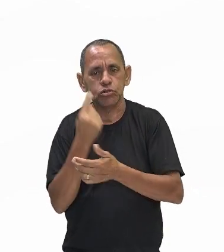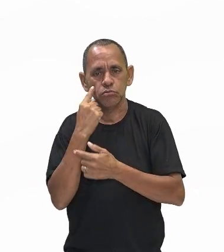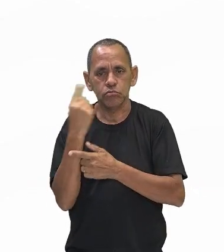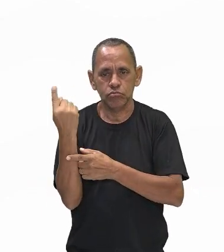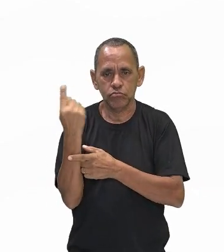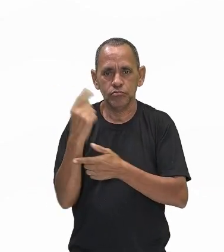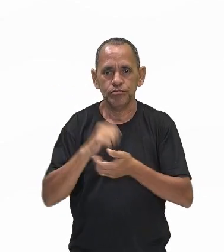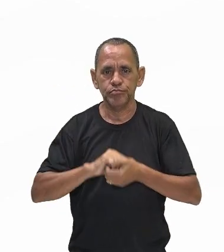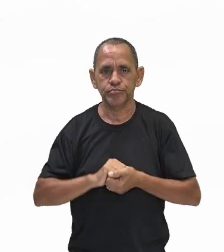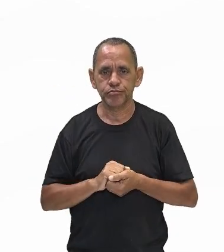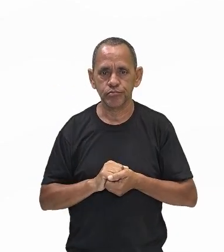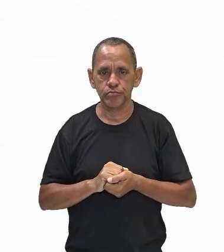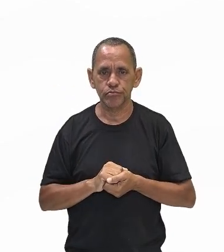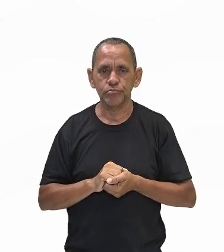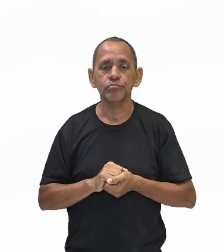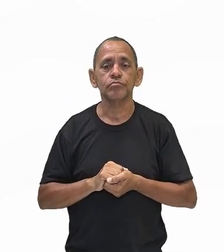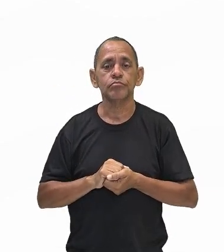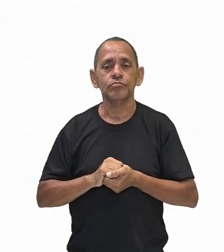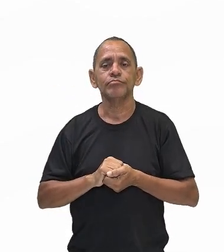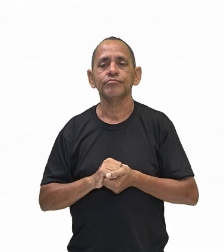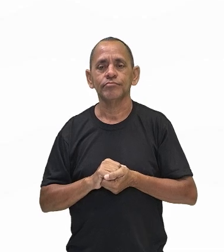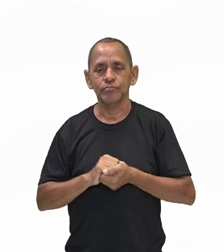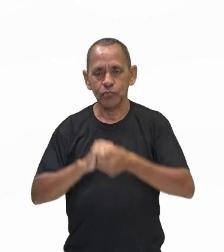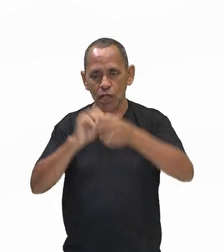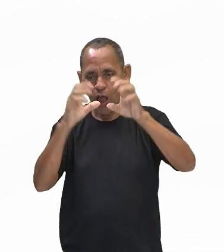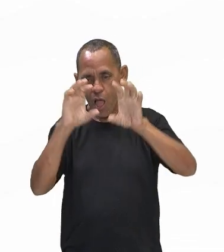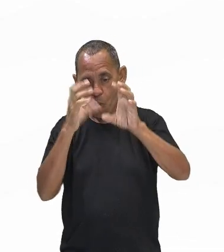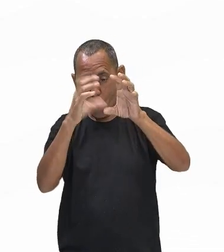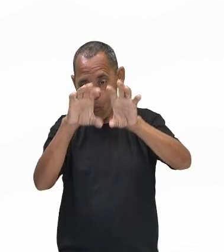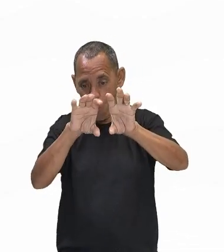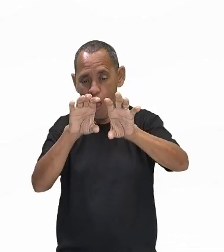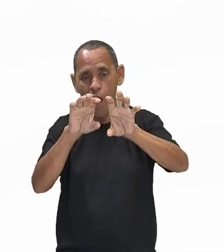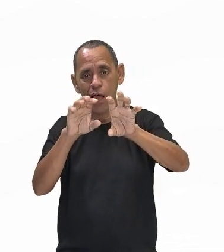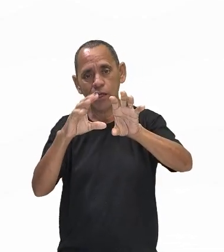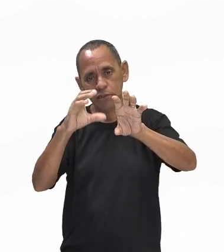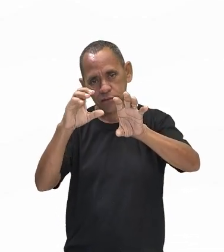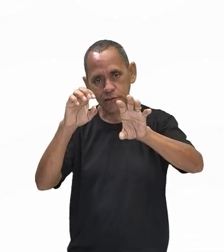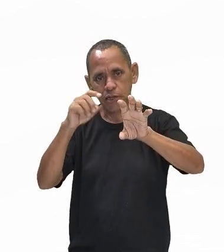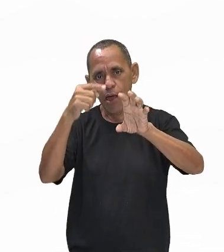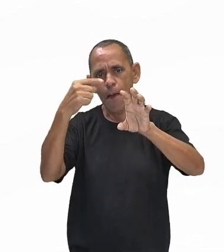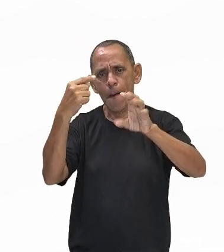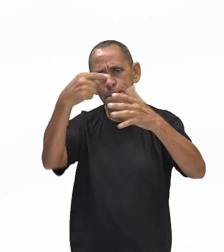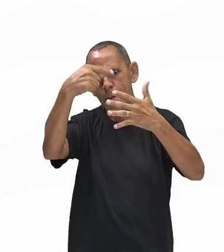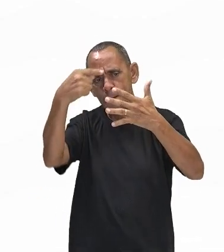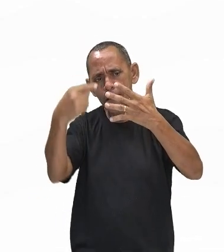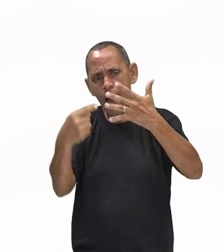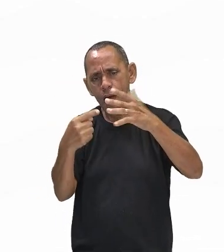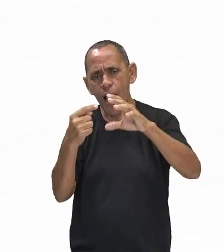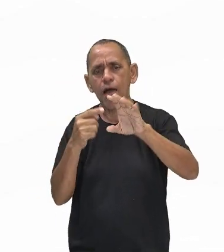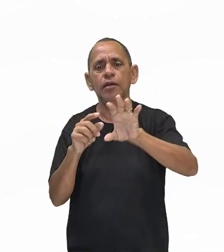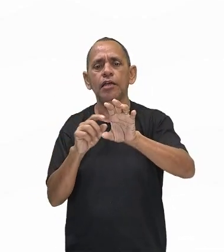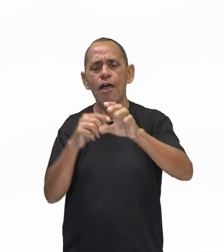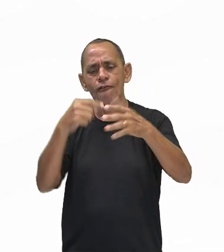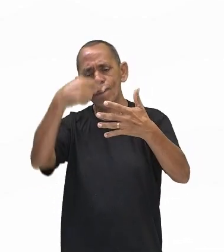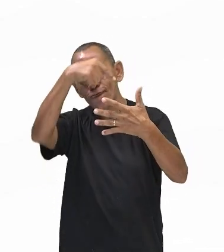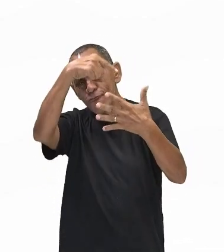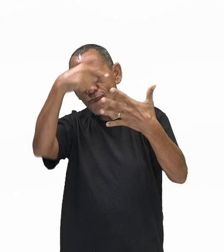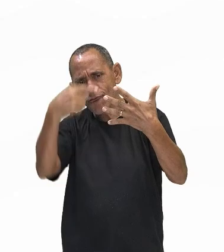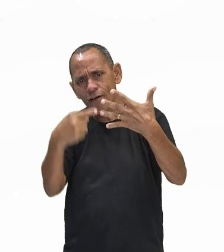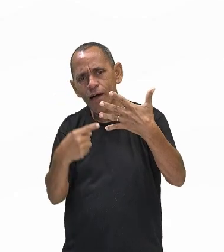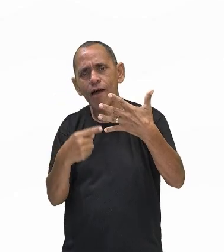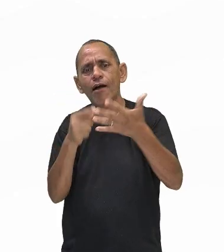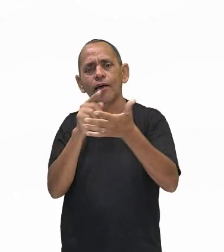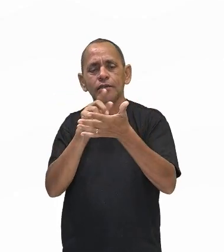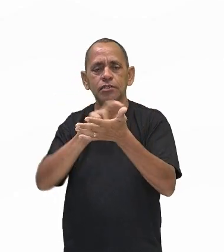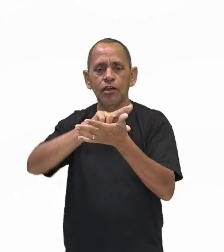pessoas celulite flacidez estrias foliculite que que são